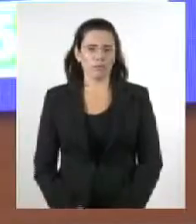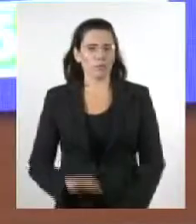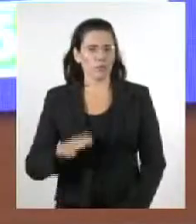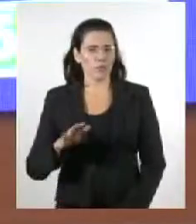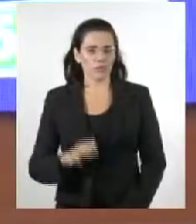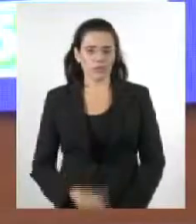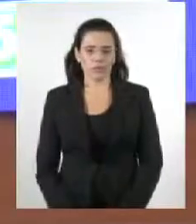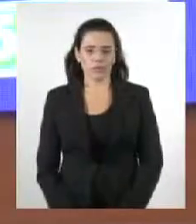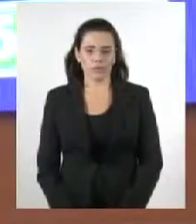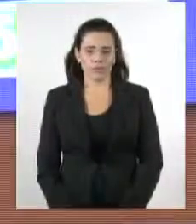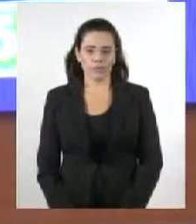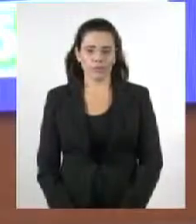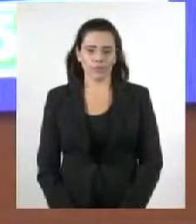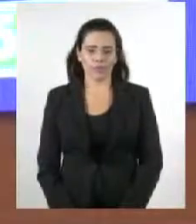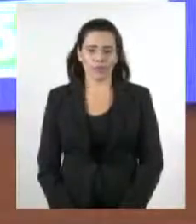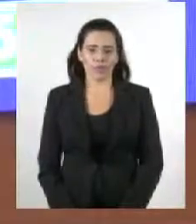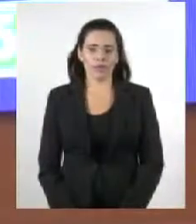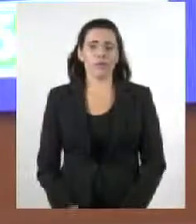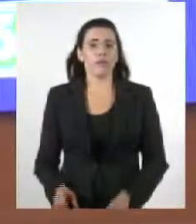R$